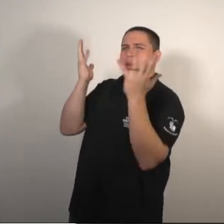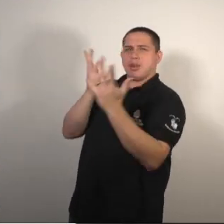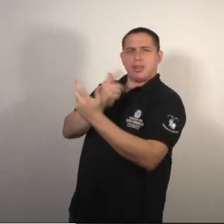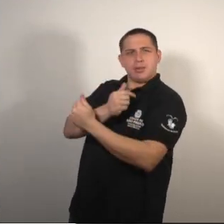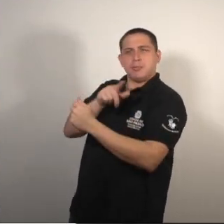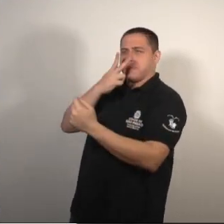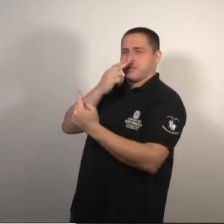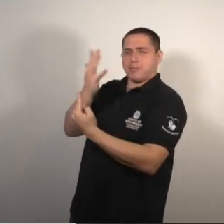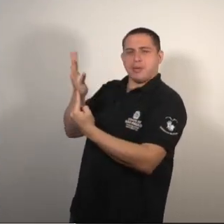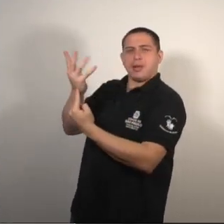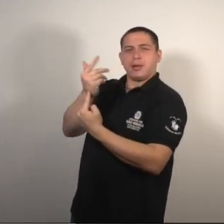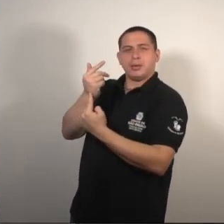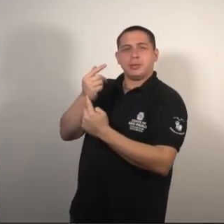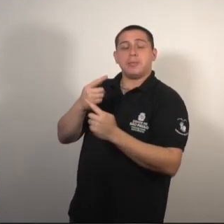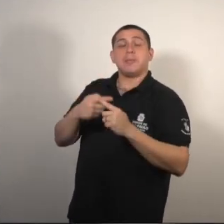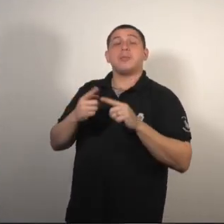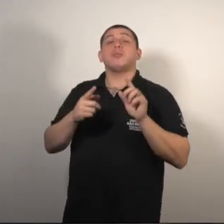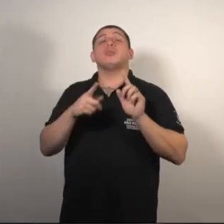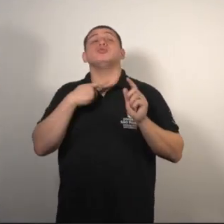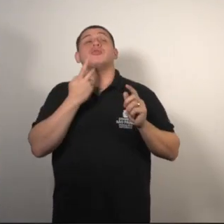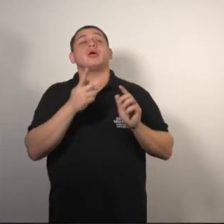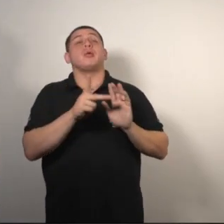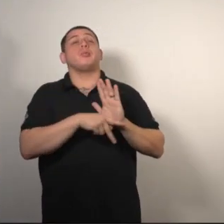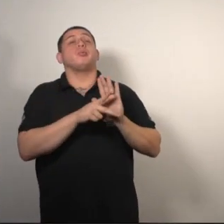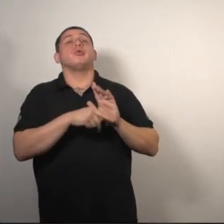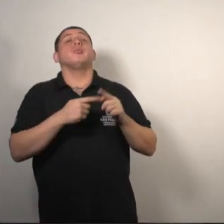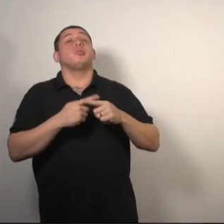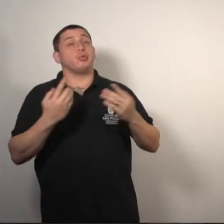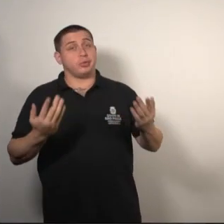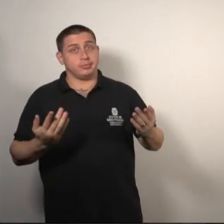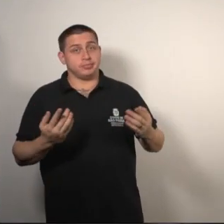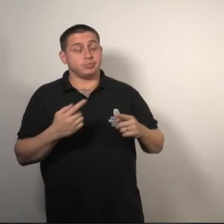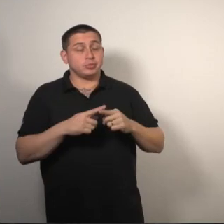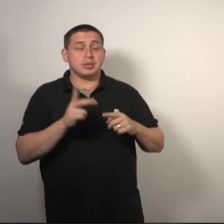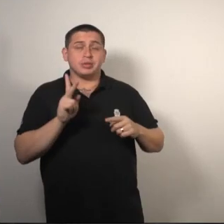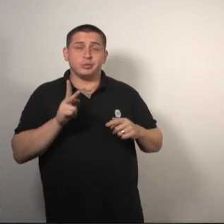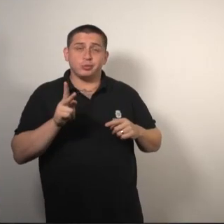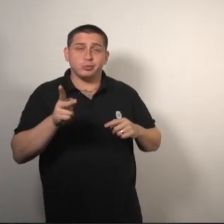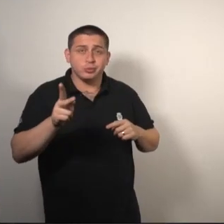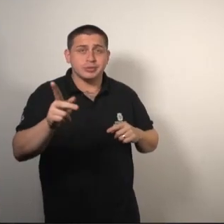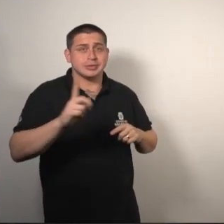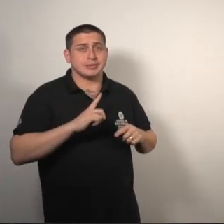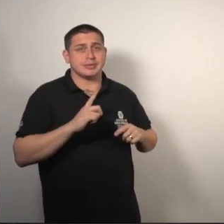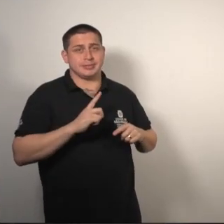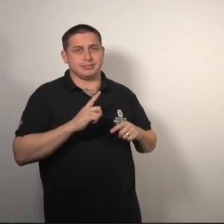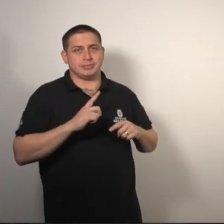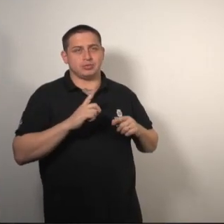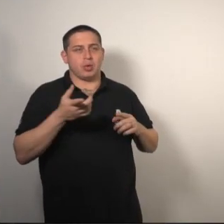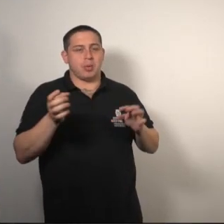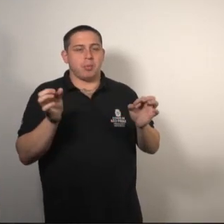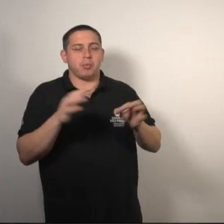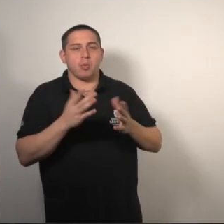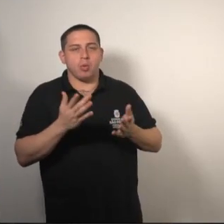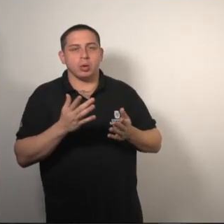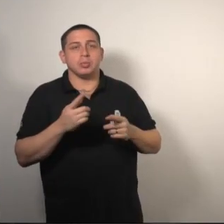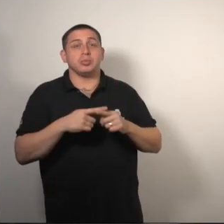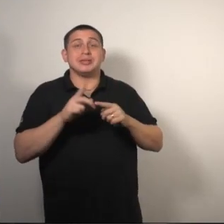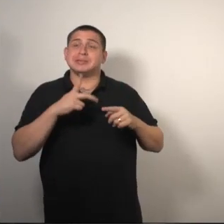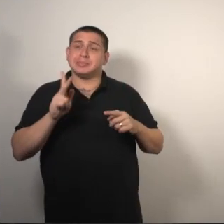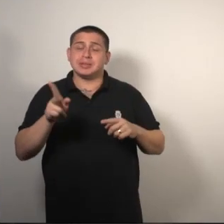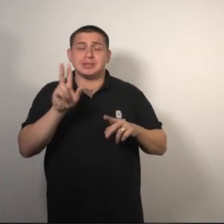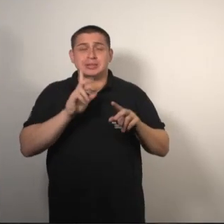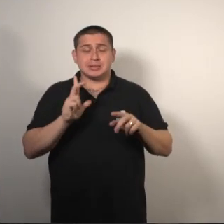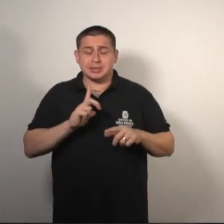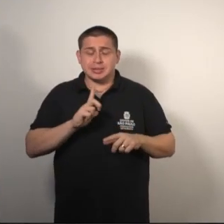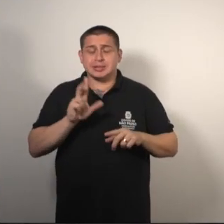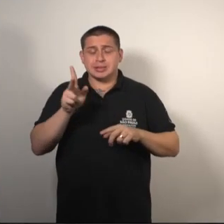chama de programa porque ele é continuado ao longo do tempo. A cidade nunca teve um programa desse nível, dessa